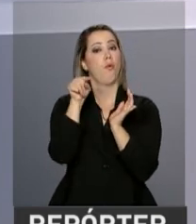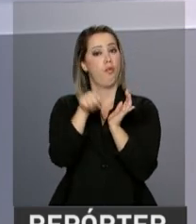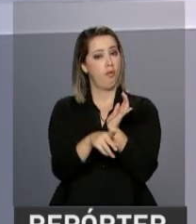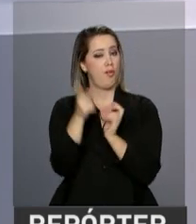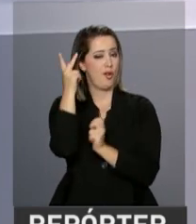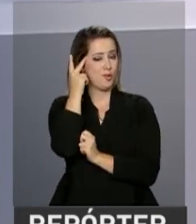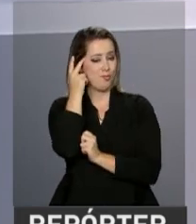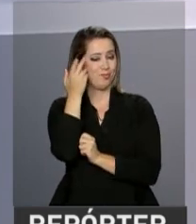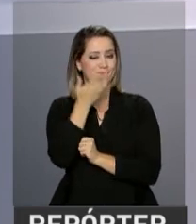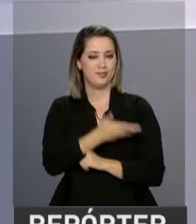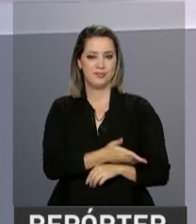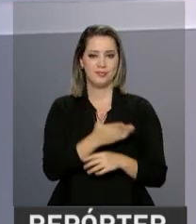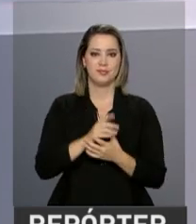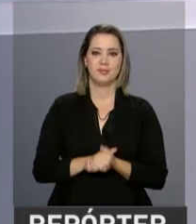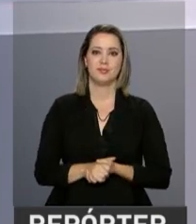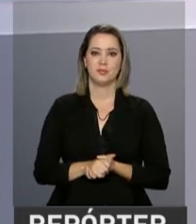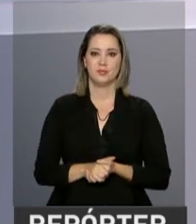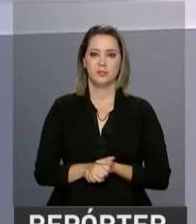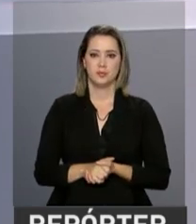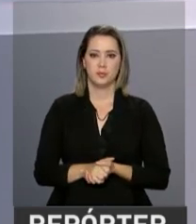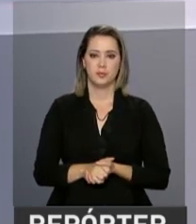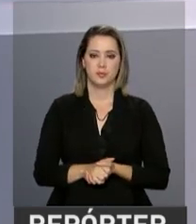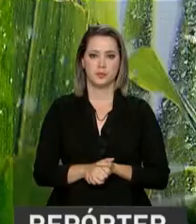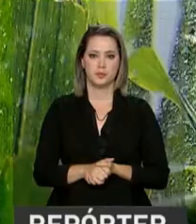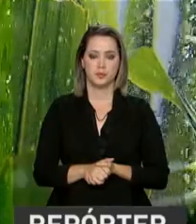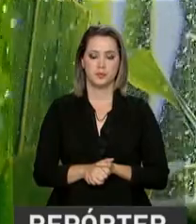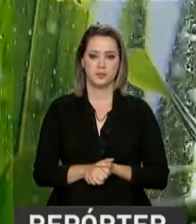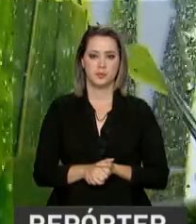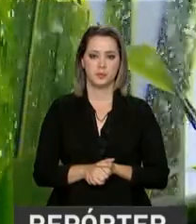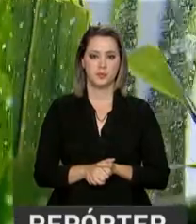Brasil 2017, realizado em São Paulo.